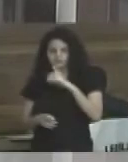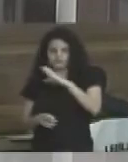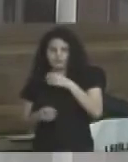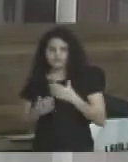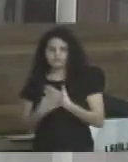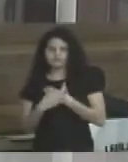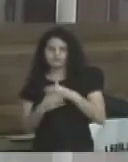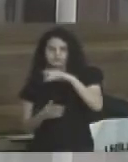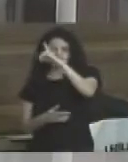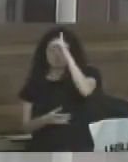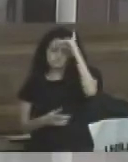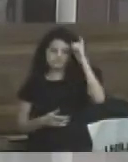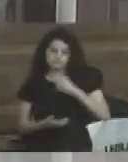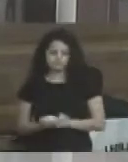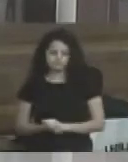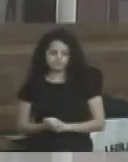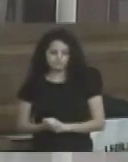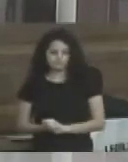fiquem dentro de casa,